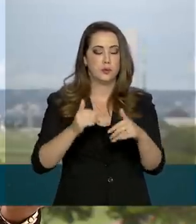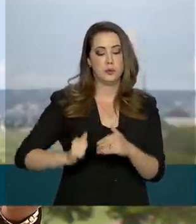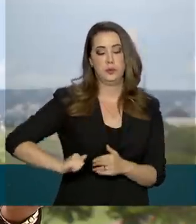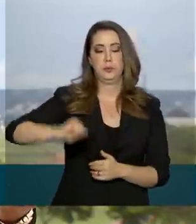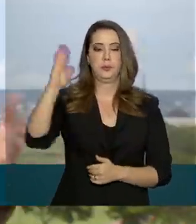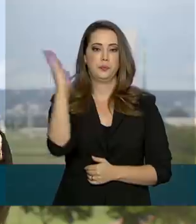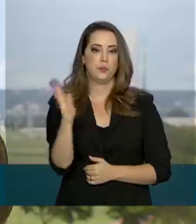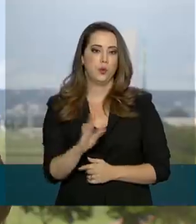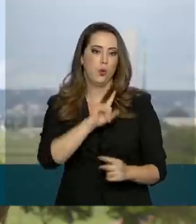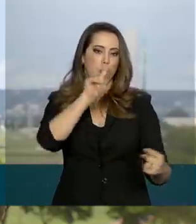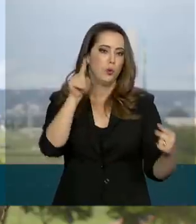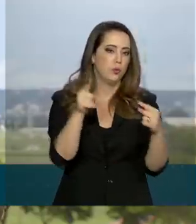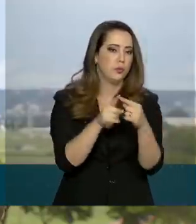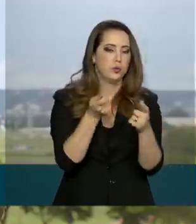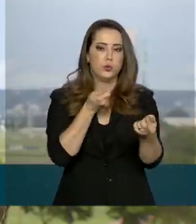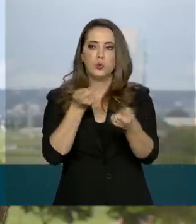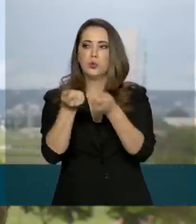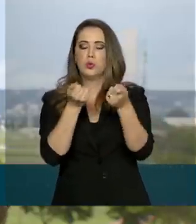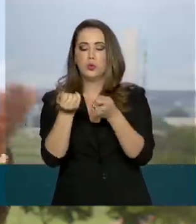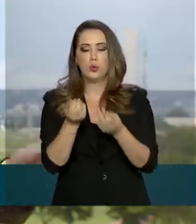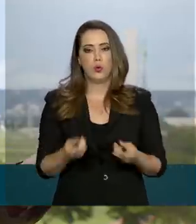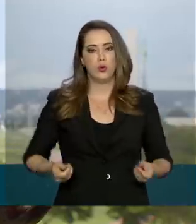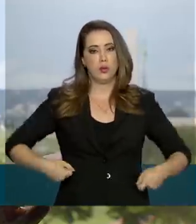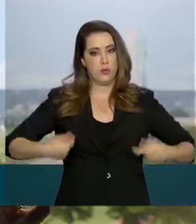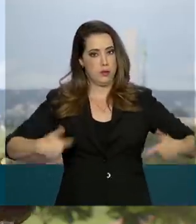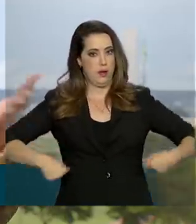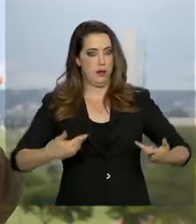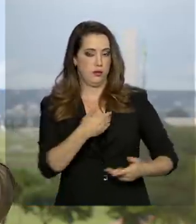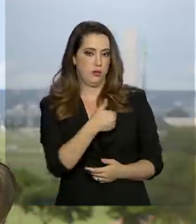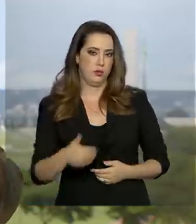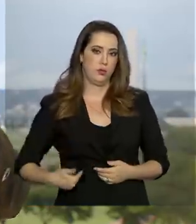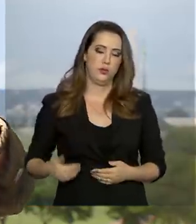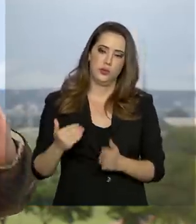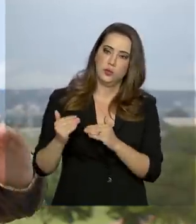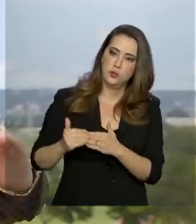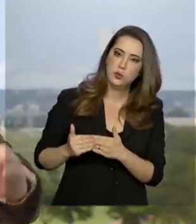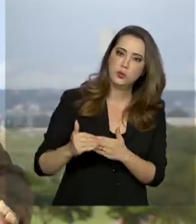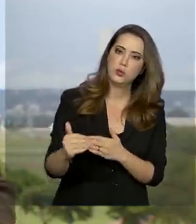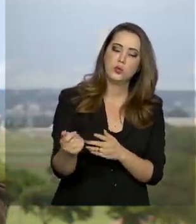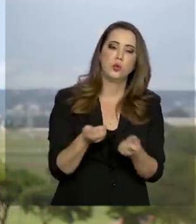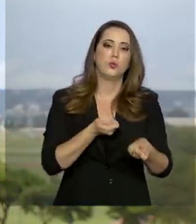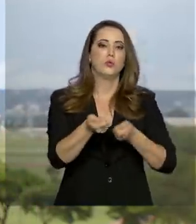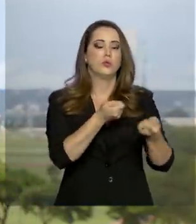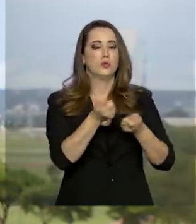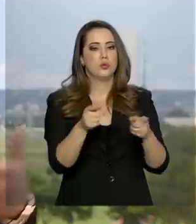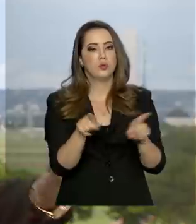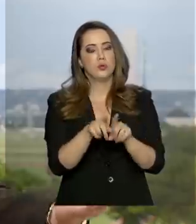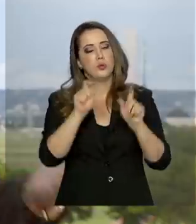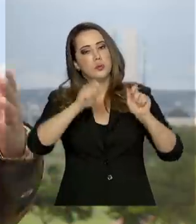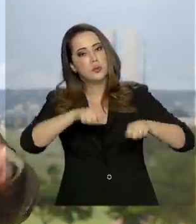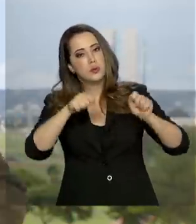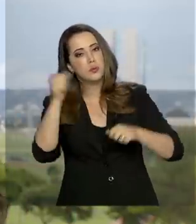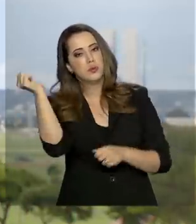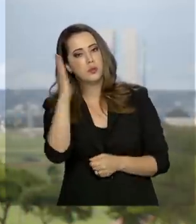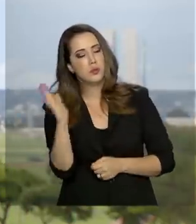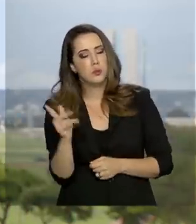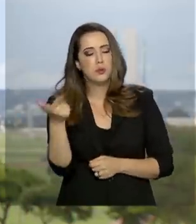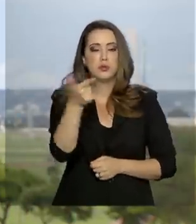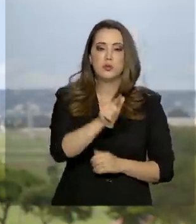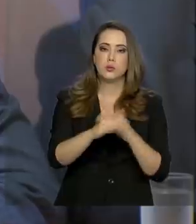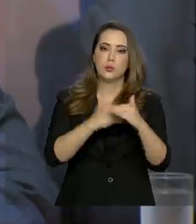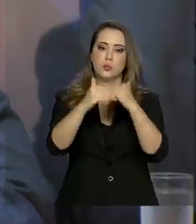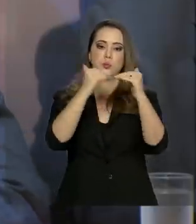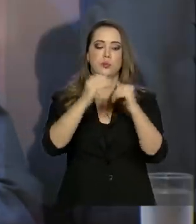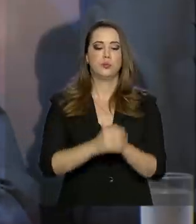tiveram como objetivo ajustar as contas públicas, manter as receitas e despesas equilibradas e permitir que o Brasil voltasse a